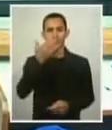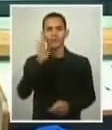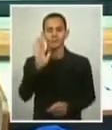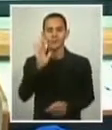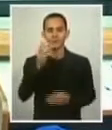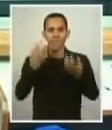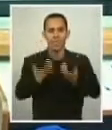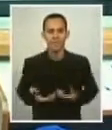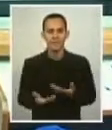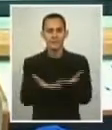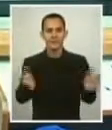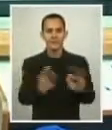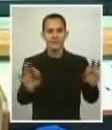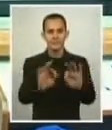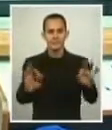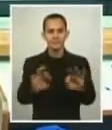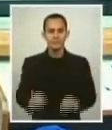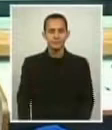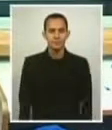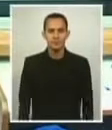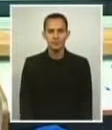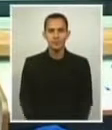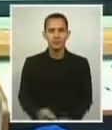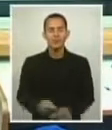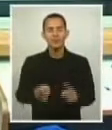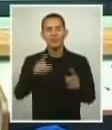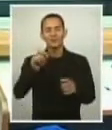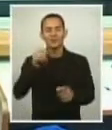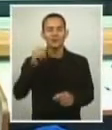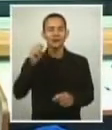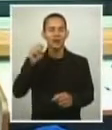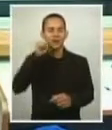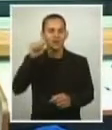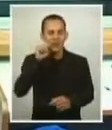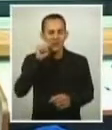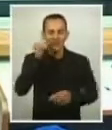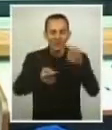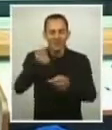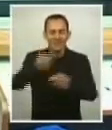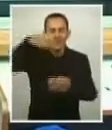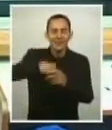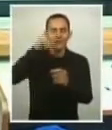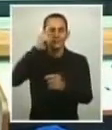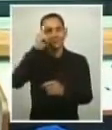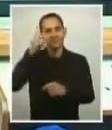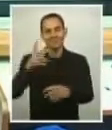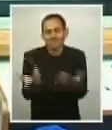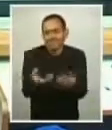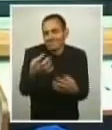cansar os muito mais com resgates históricos mas não existe política fora da história